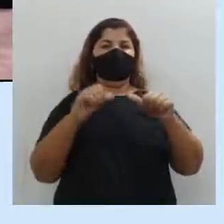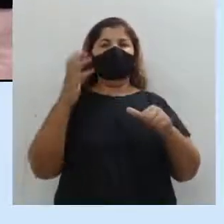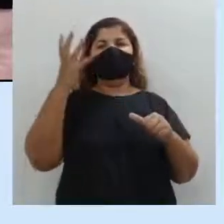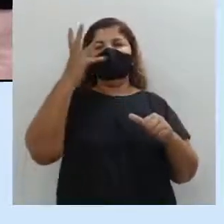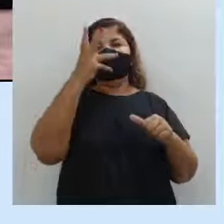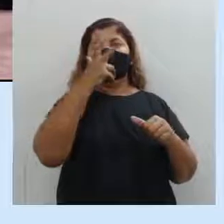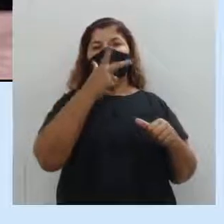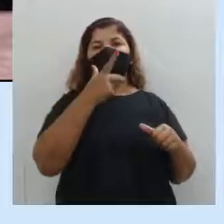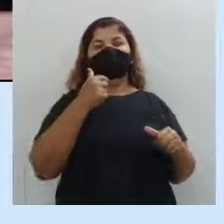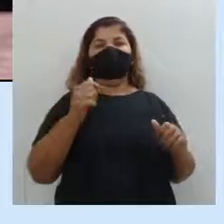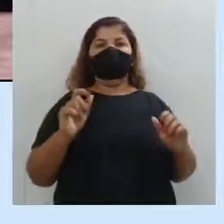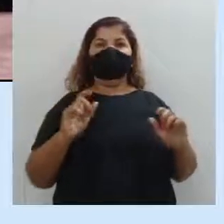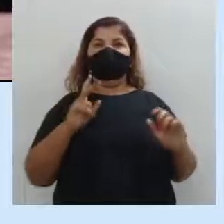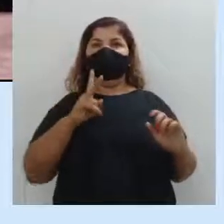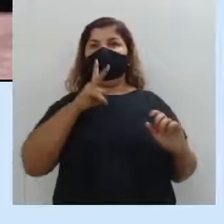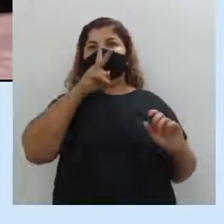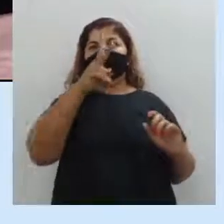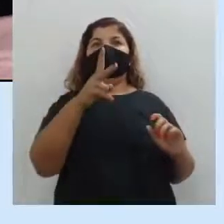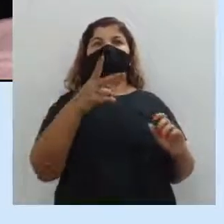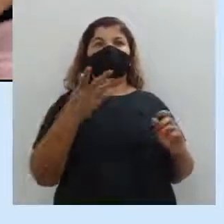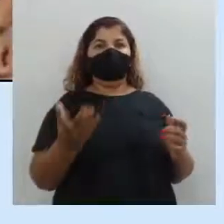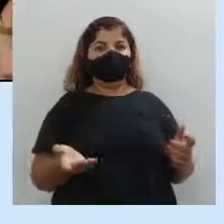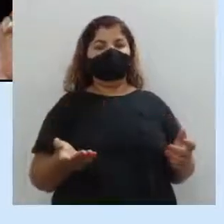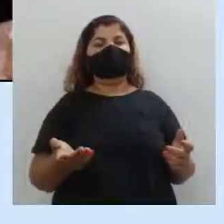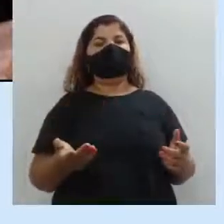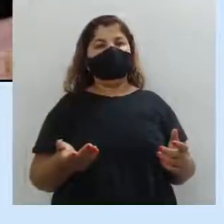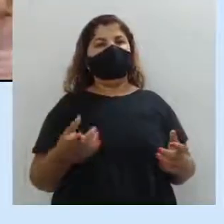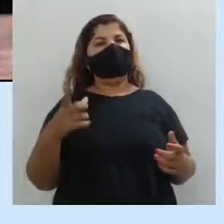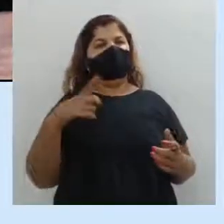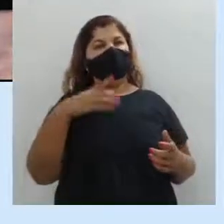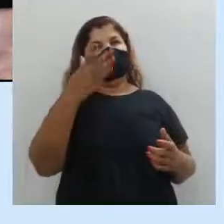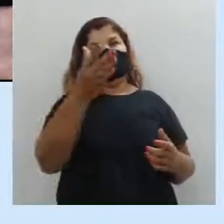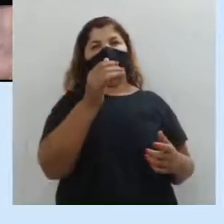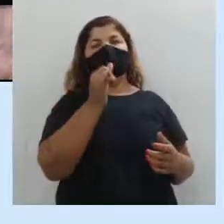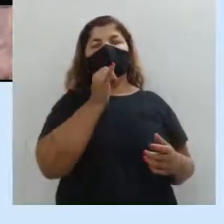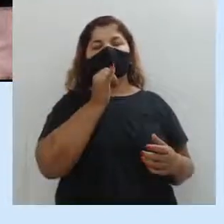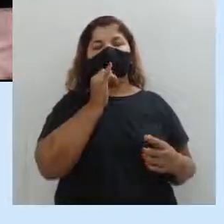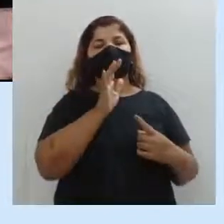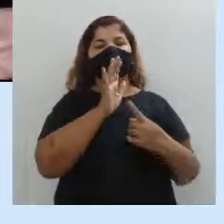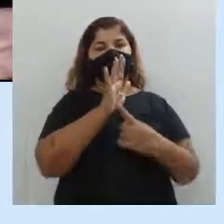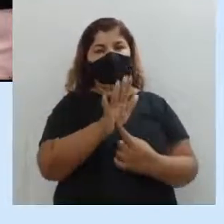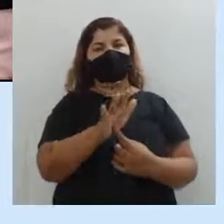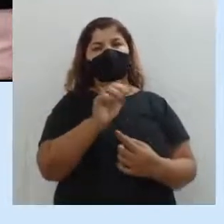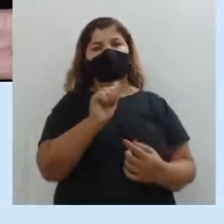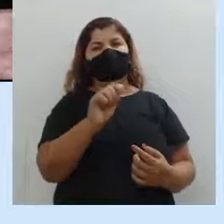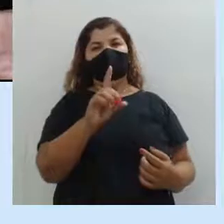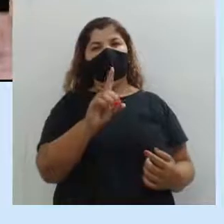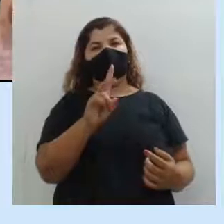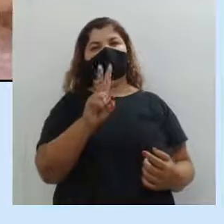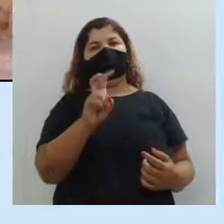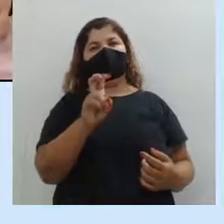da vida. Então eu tenho aí mais um exemplo de um advérbio